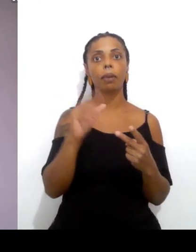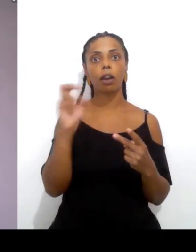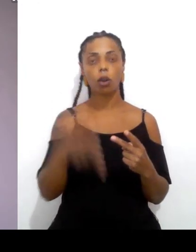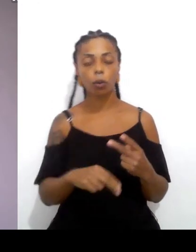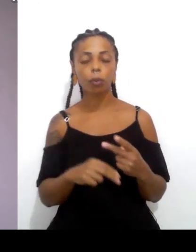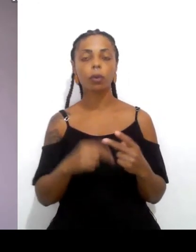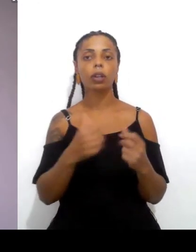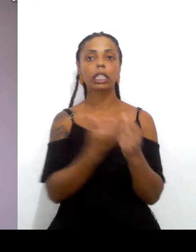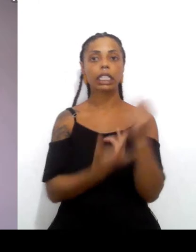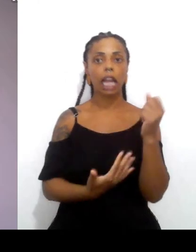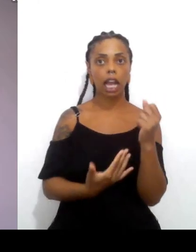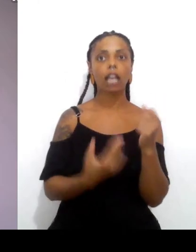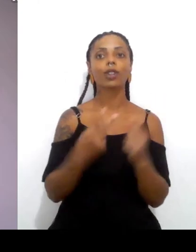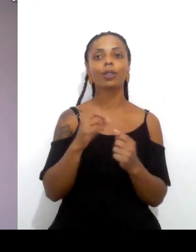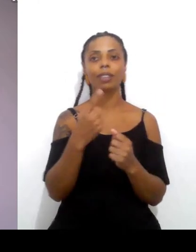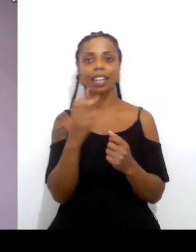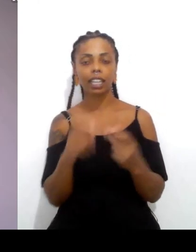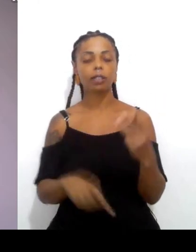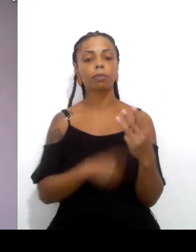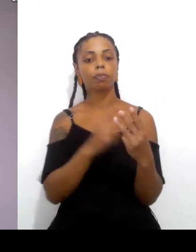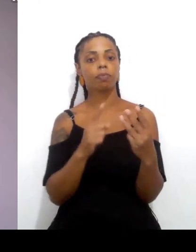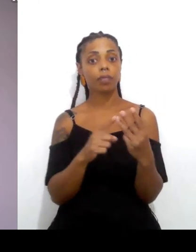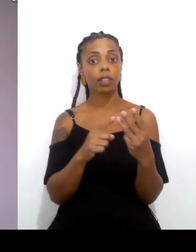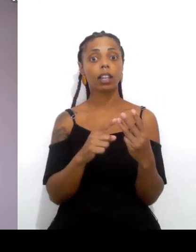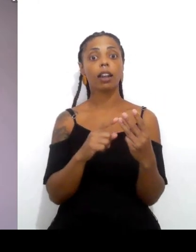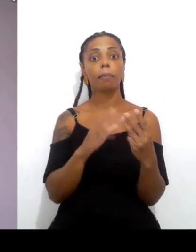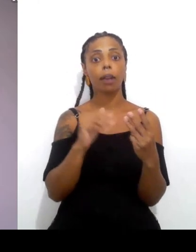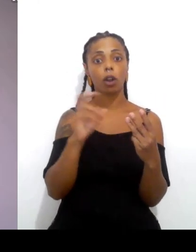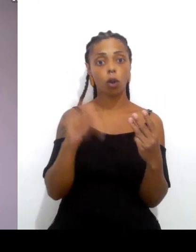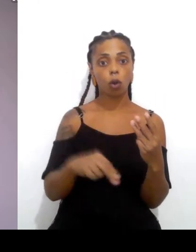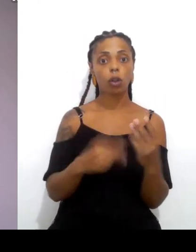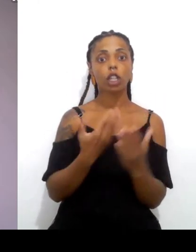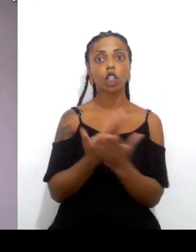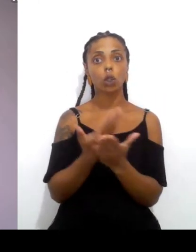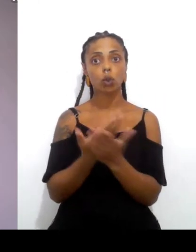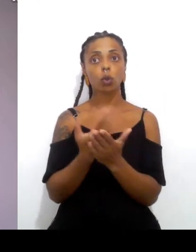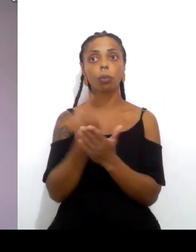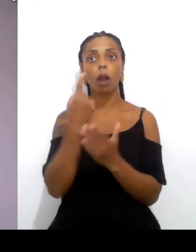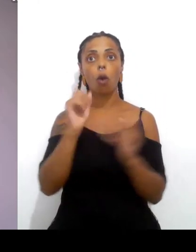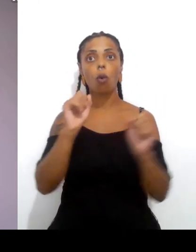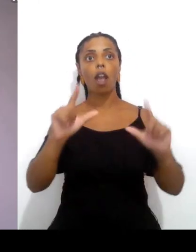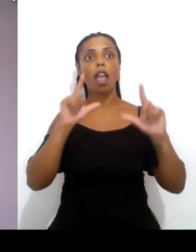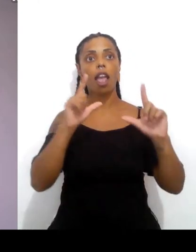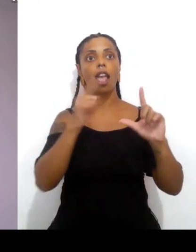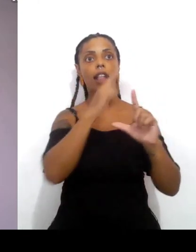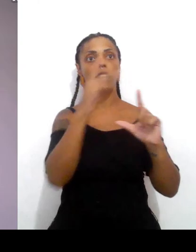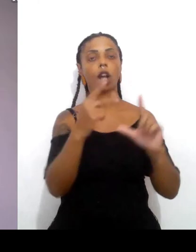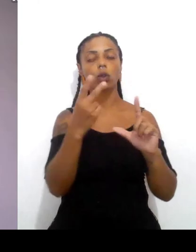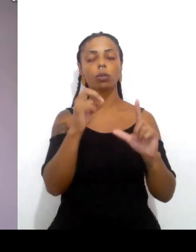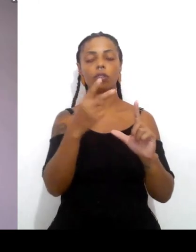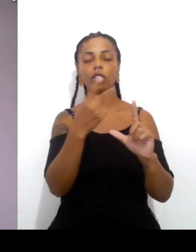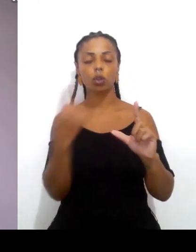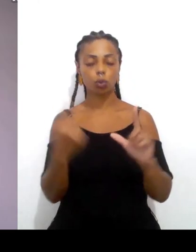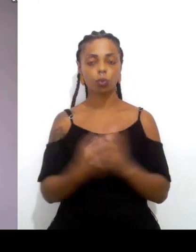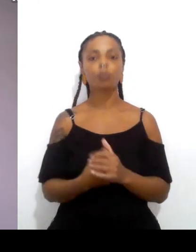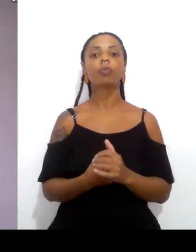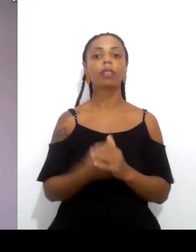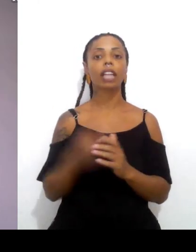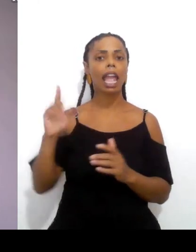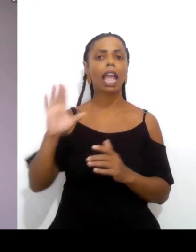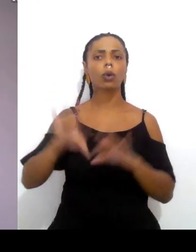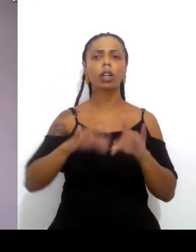2015 e Francis Bacon estudos para um retrato de 2021 Ele foi curador de inúmeras Exposições